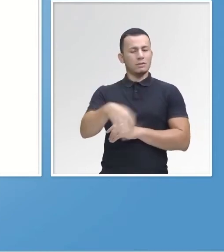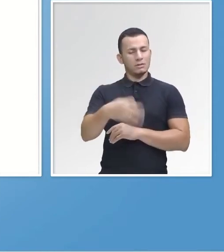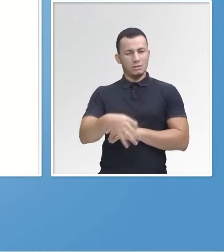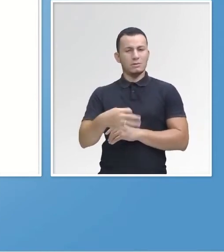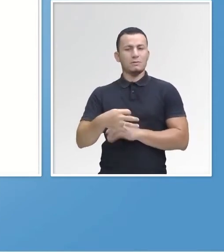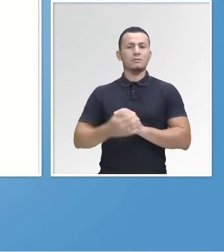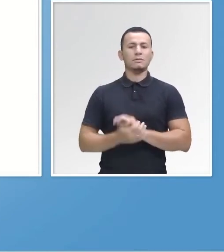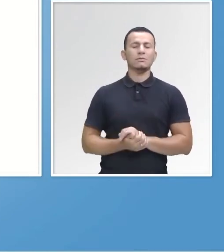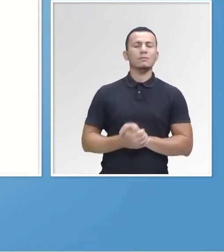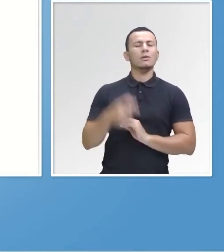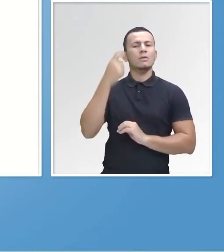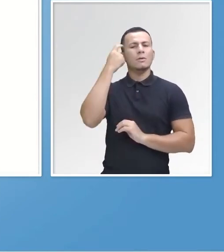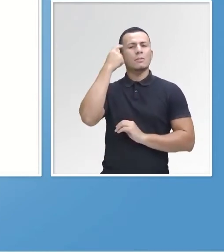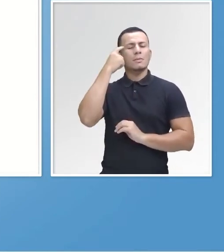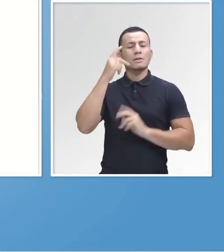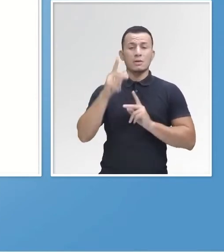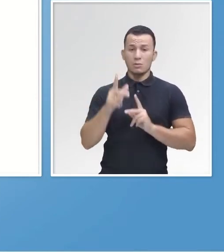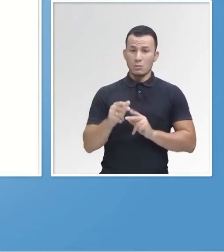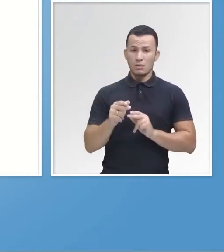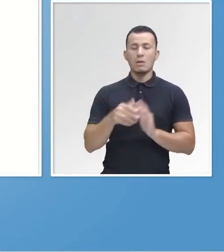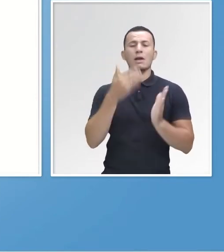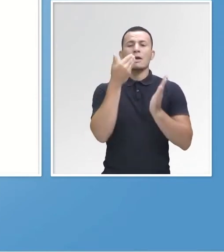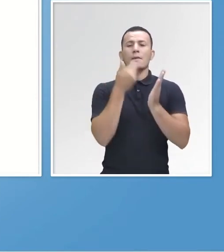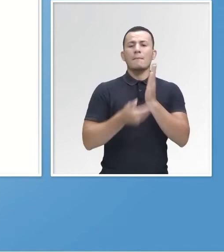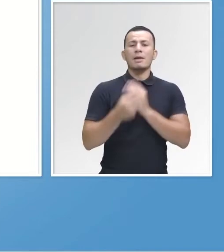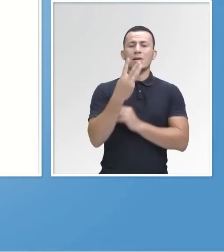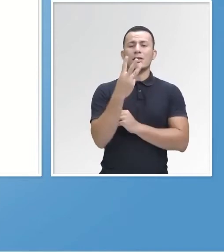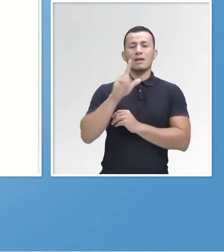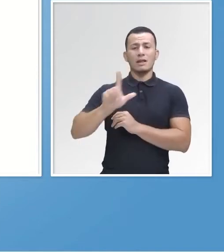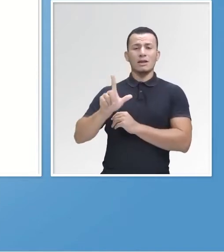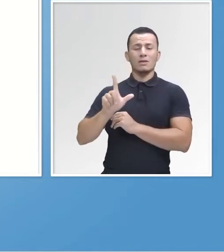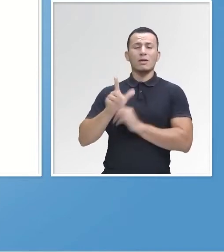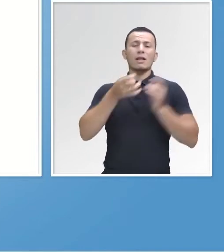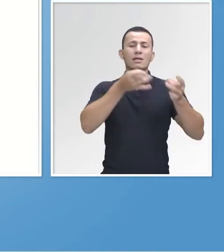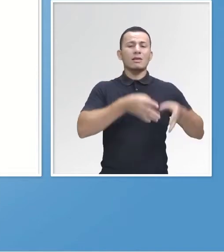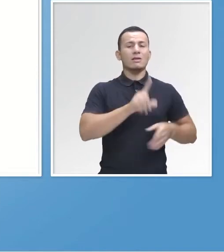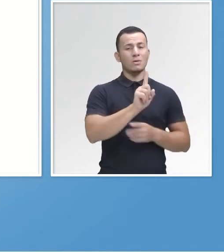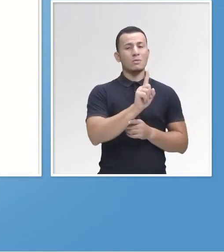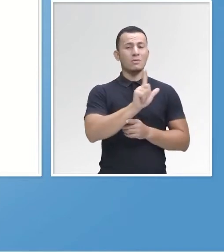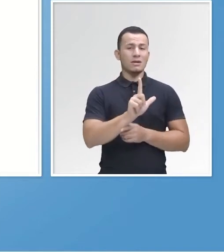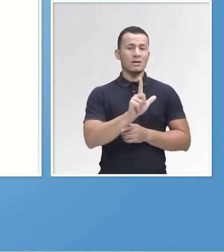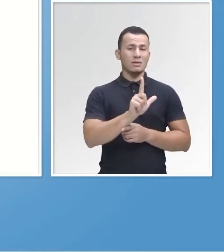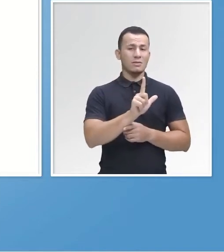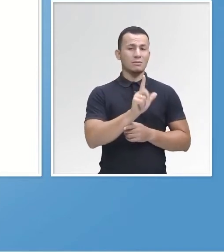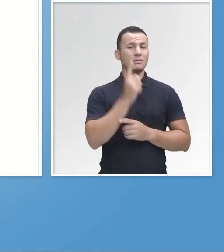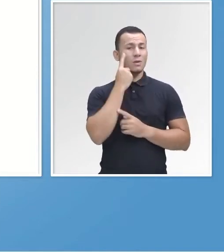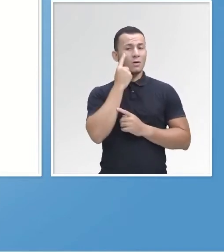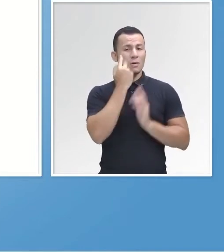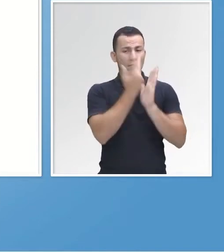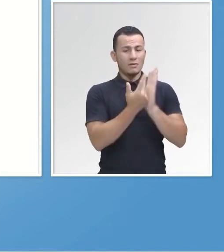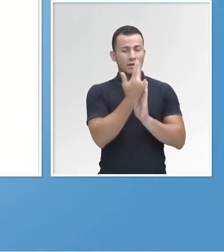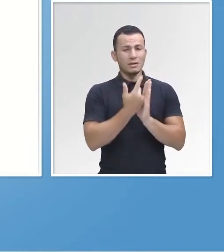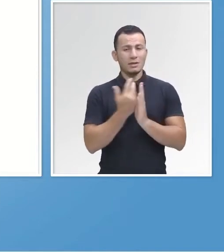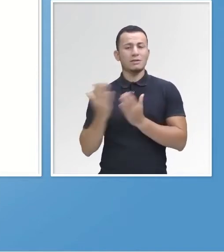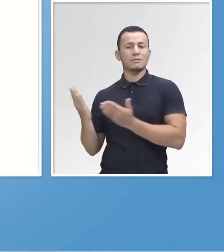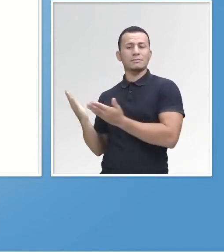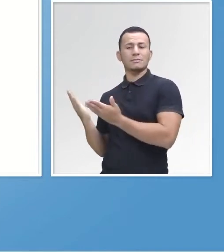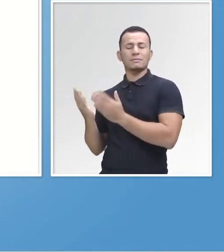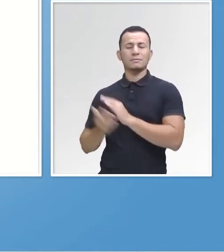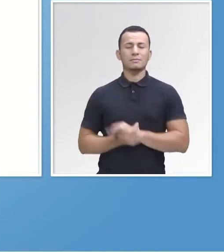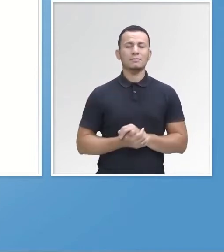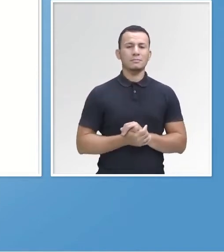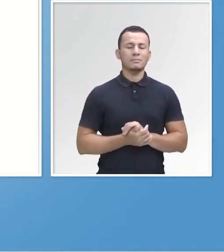agora pensa comigo ele perdeu Três livros só sobrou 1 litro olha aqui para o desenho esse 1 litro representa o que